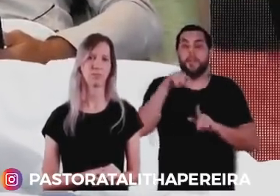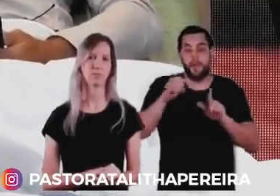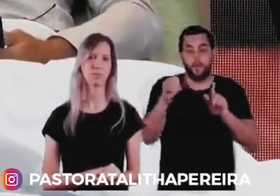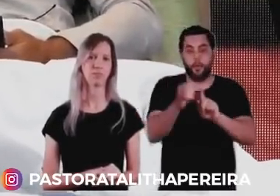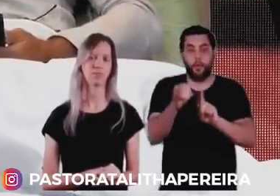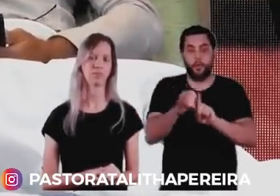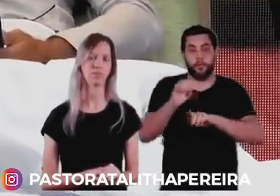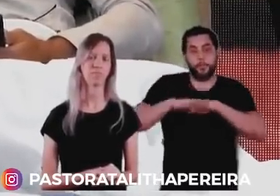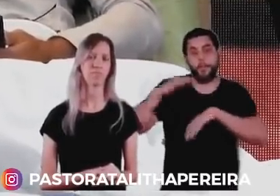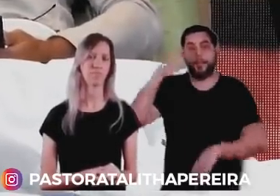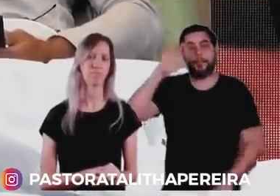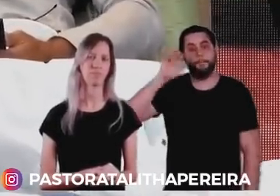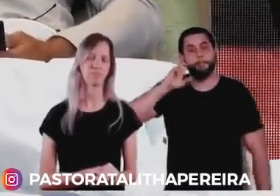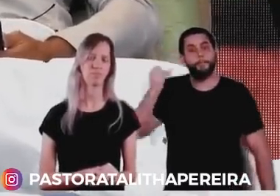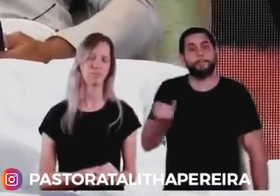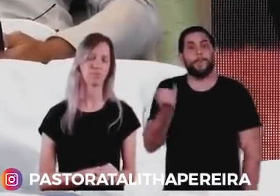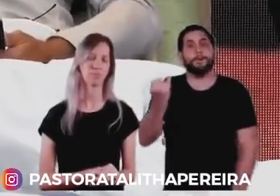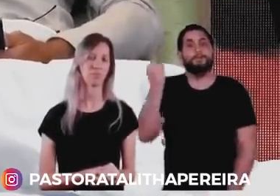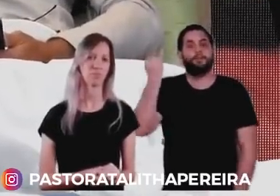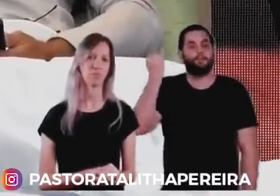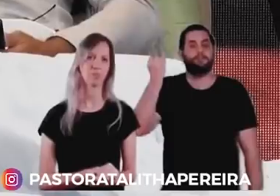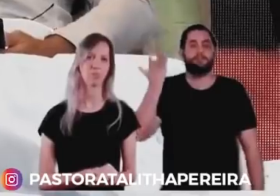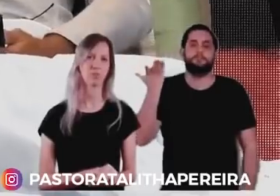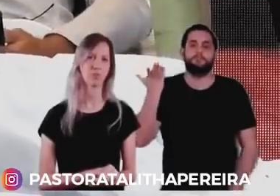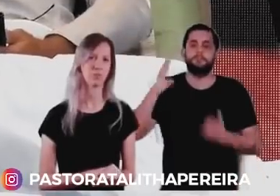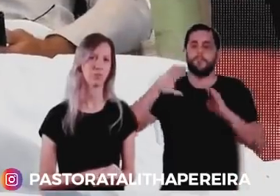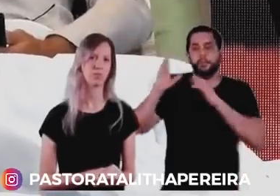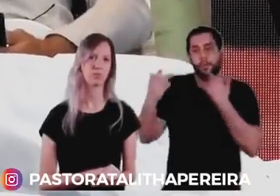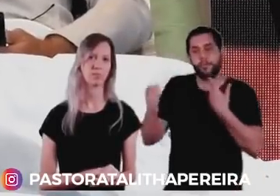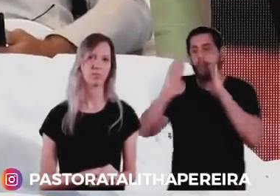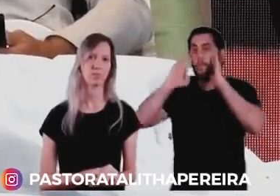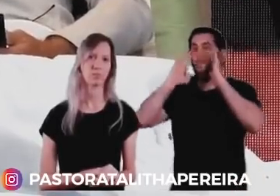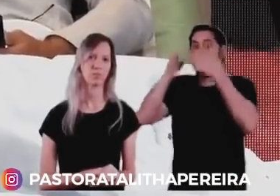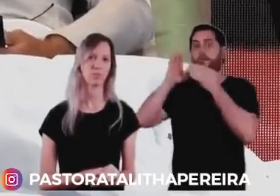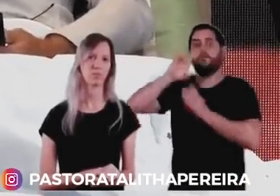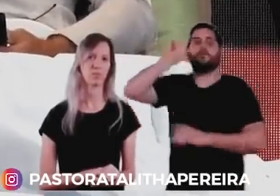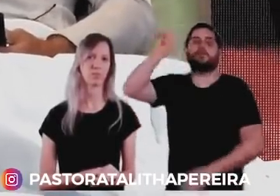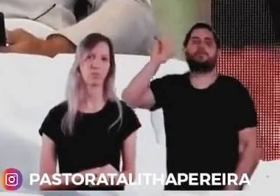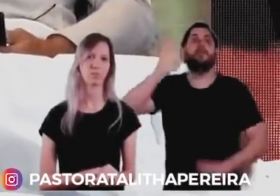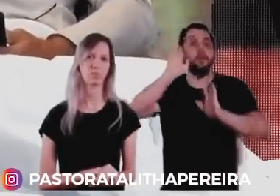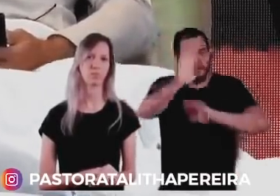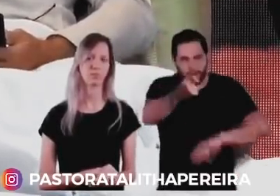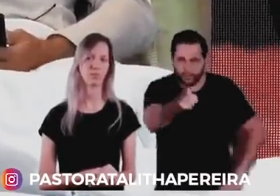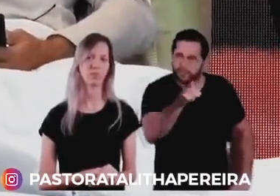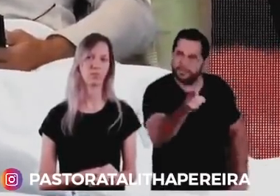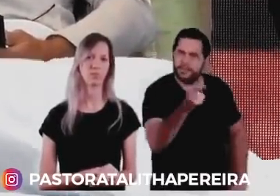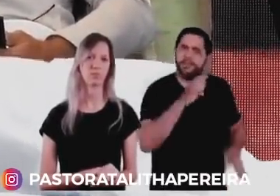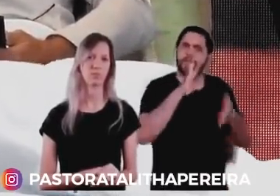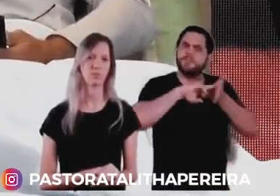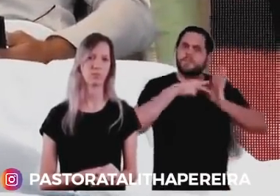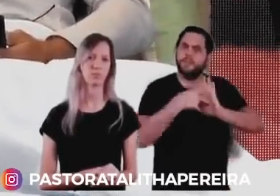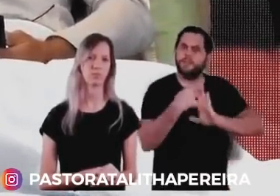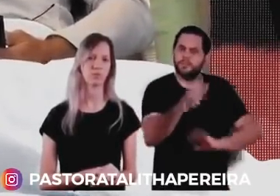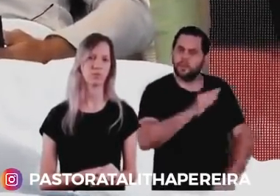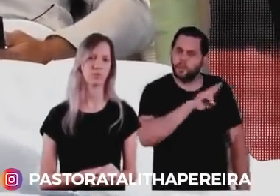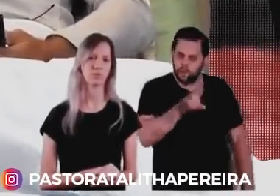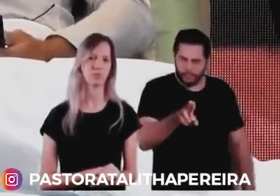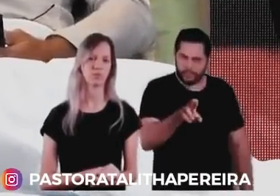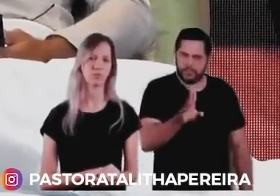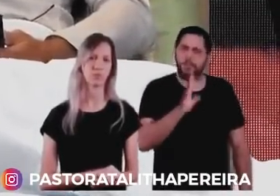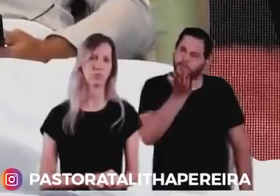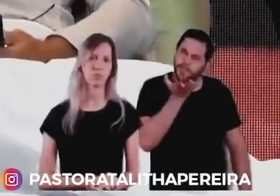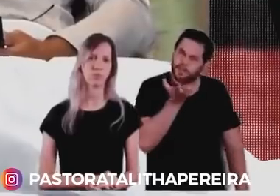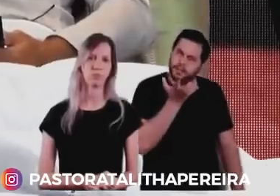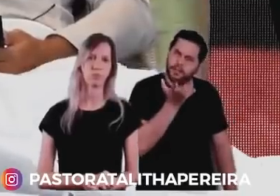mais importante das coisas espirituais voltadas para Deus, né? Meu irmão, quer saber qual é o significado do teu nome? Quer